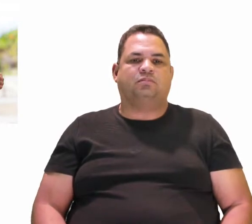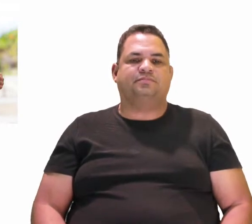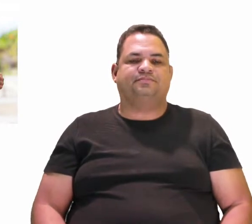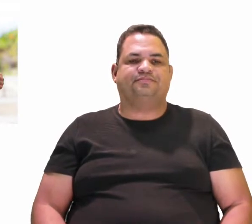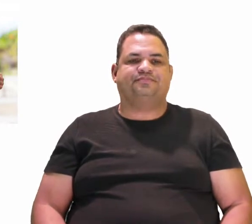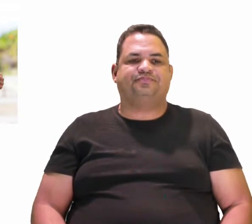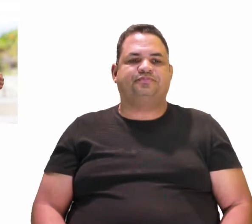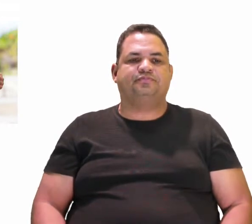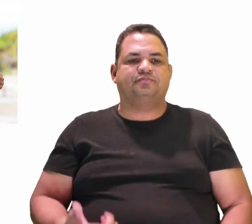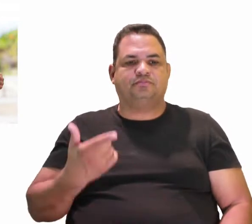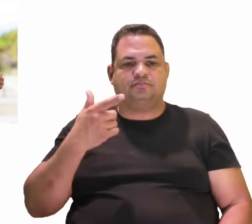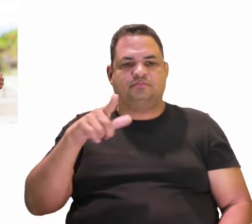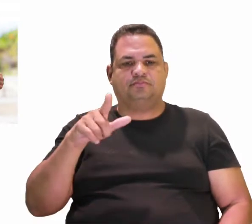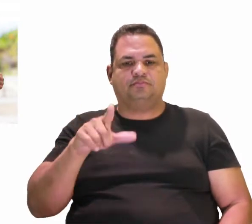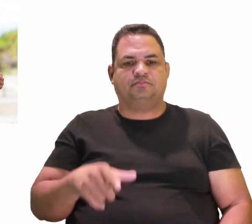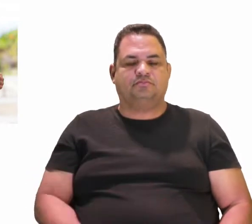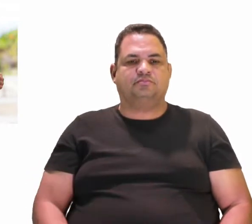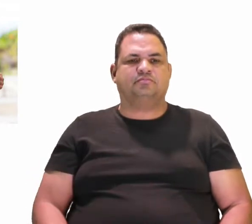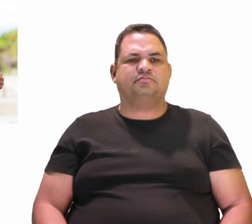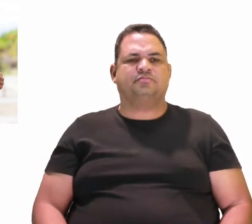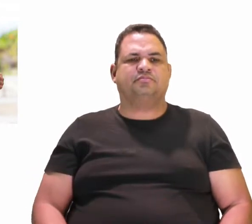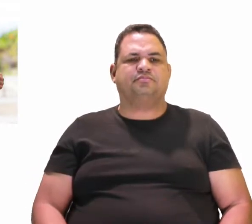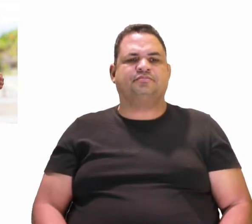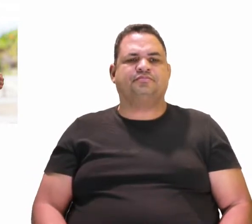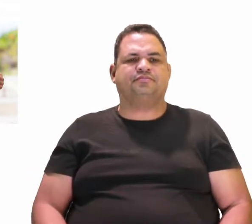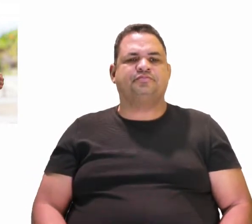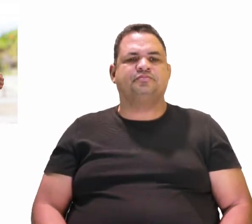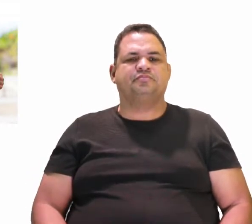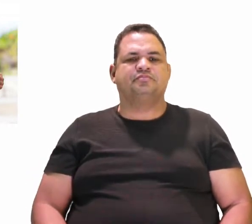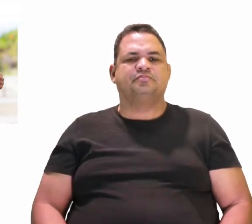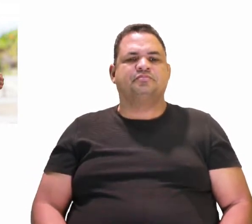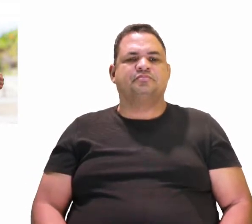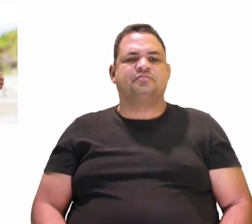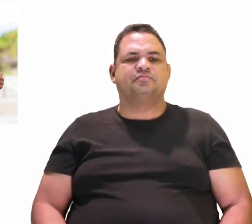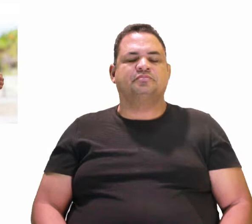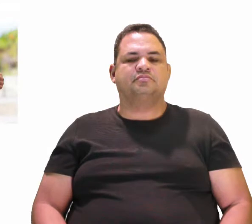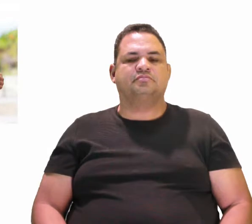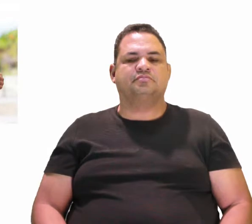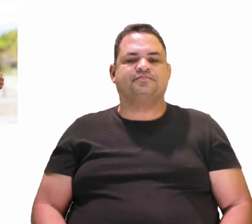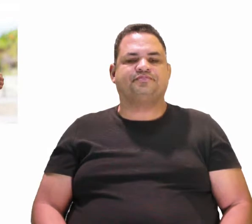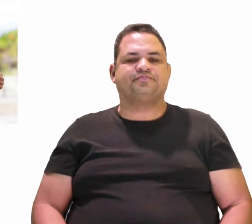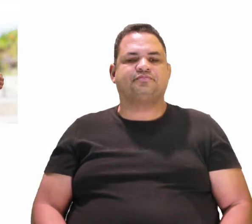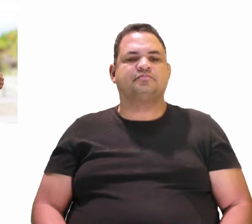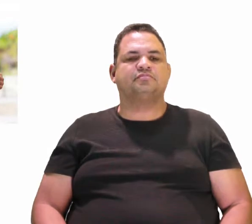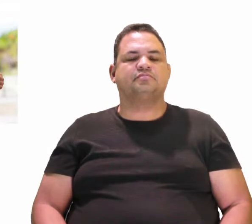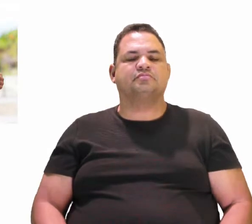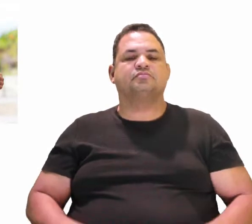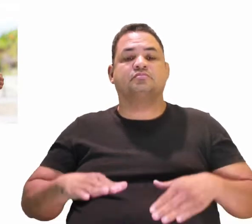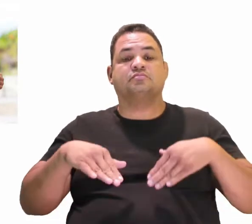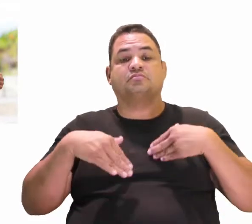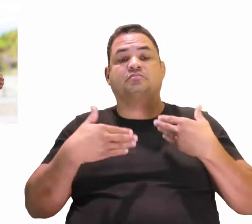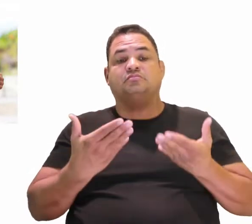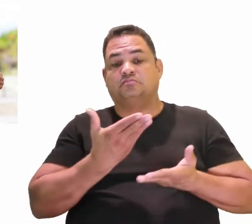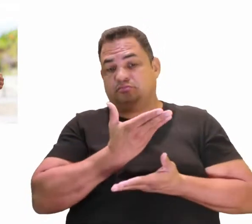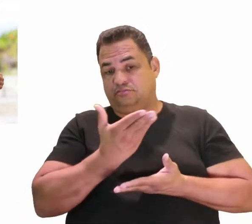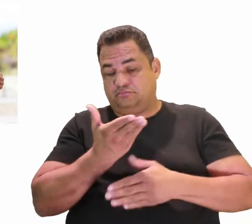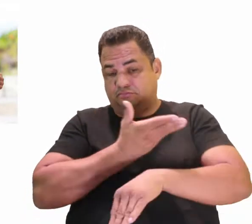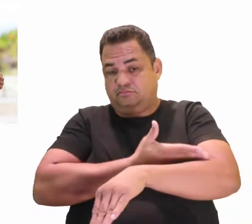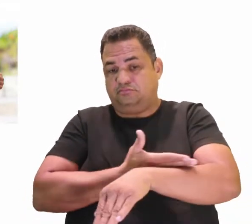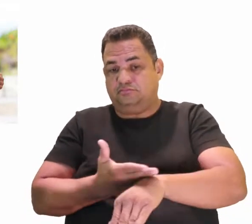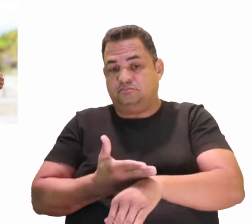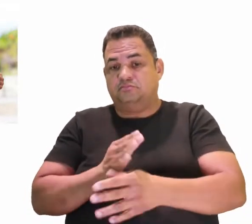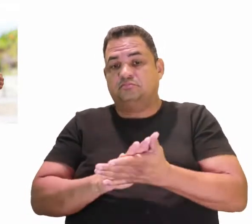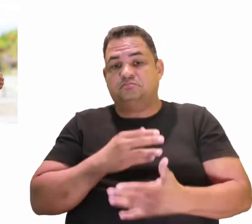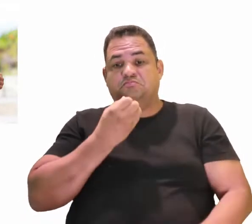nada a gente repetir. Vamos lá. Which of those habits are considered good? Qual destes hábitos